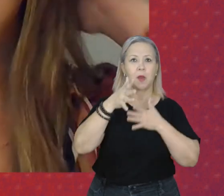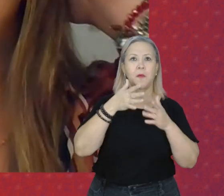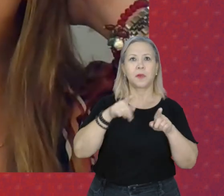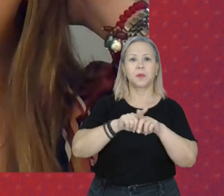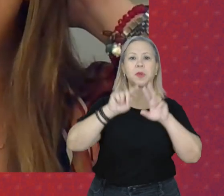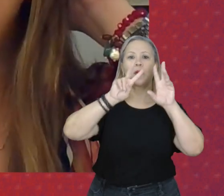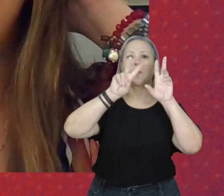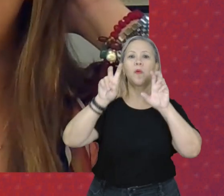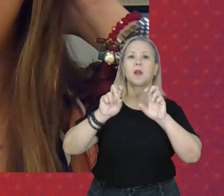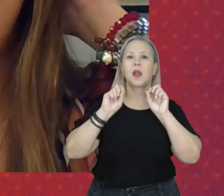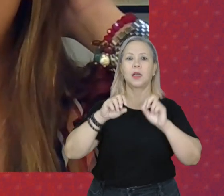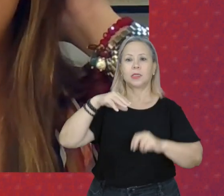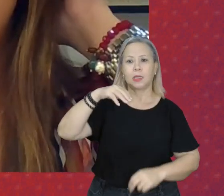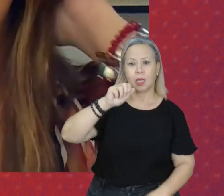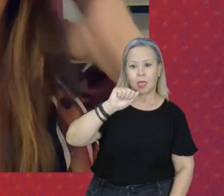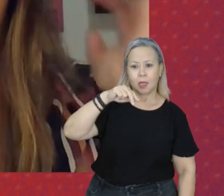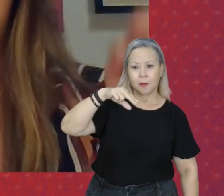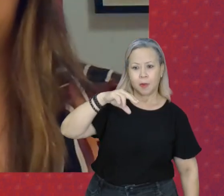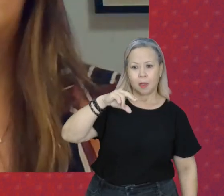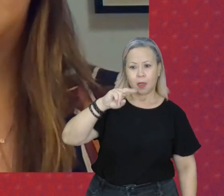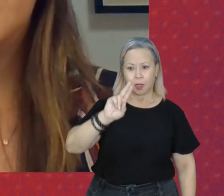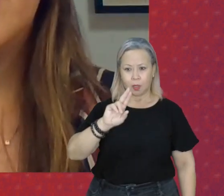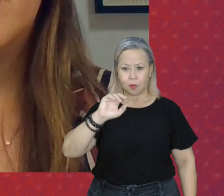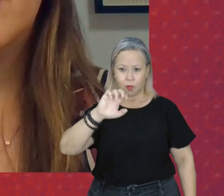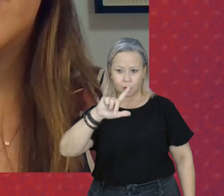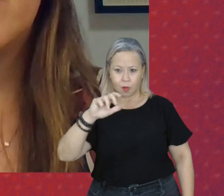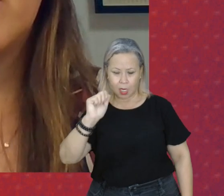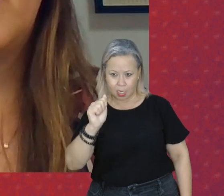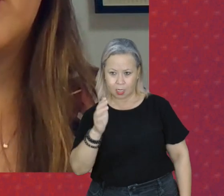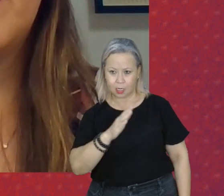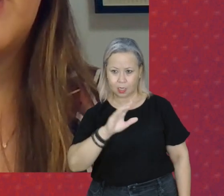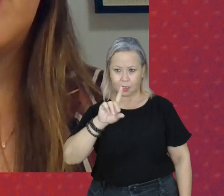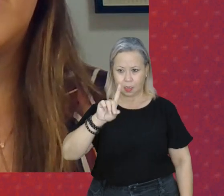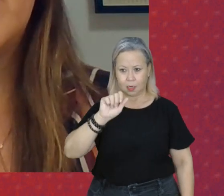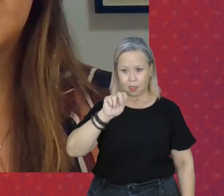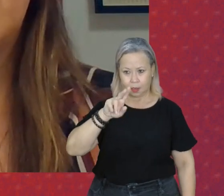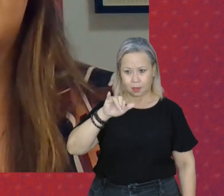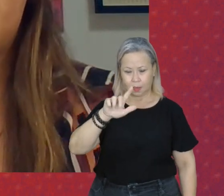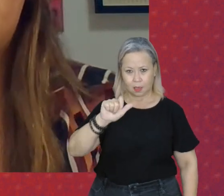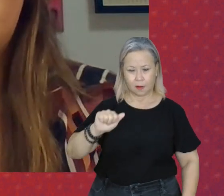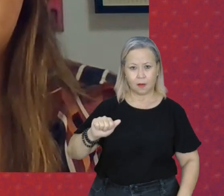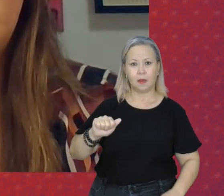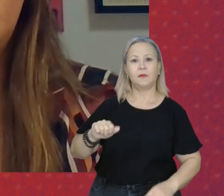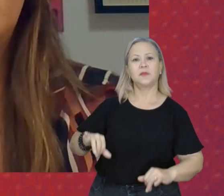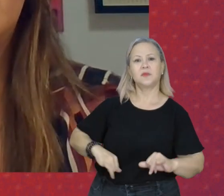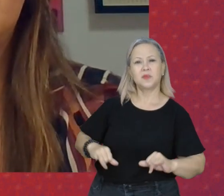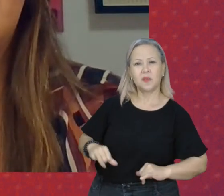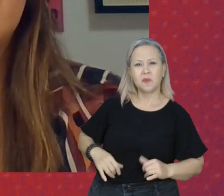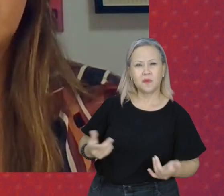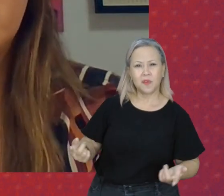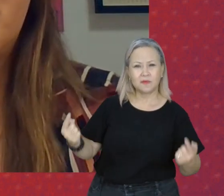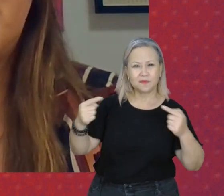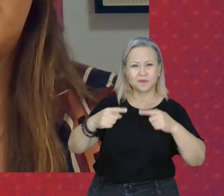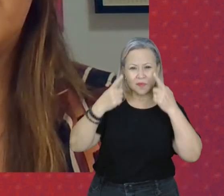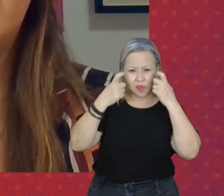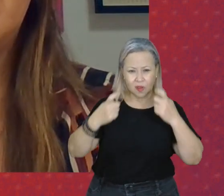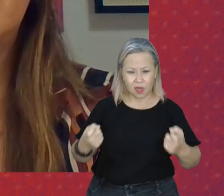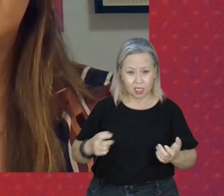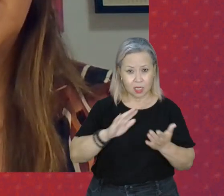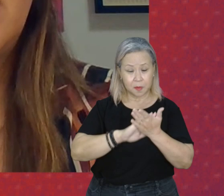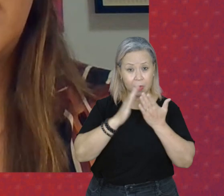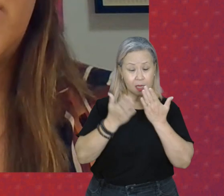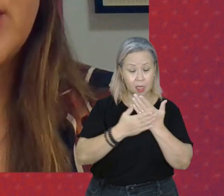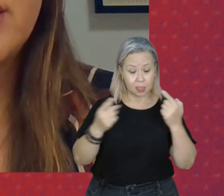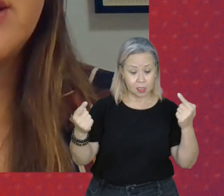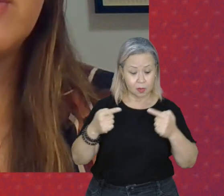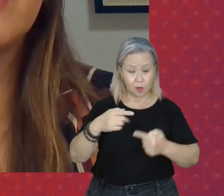caso da Manuela Dávila, que sofreu também violência contra a própria filha, né, ameaças contra a própria